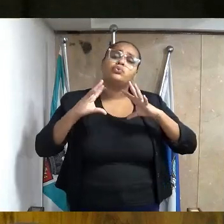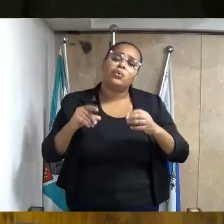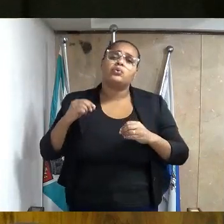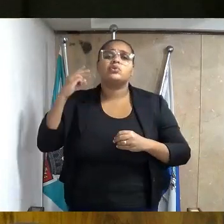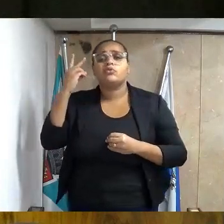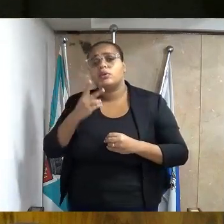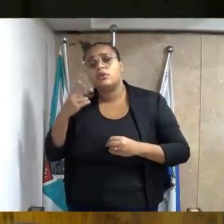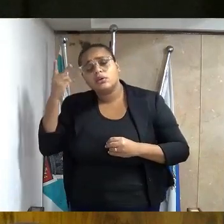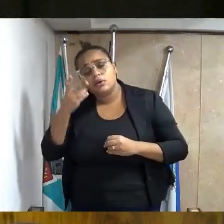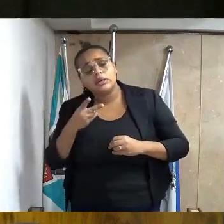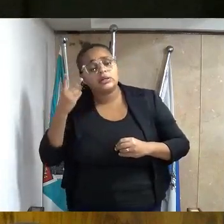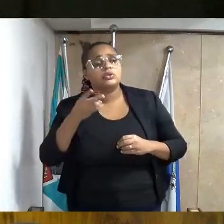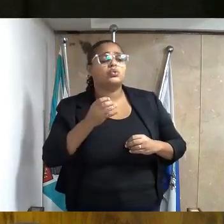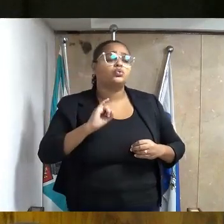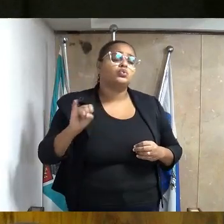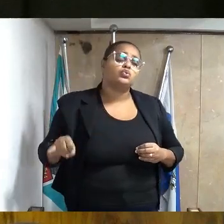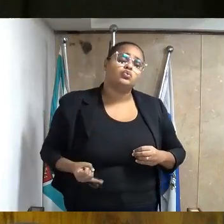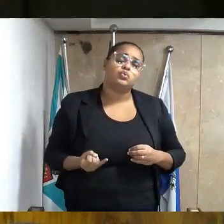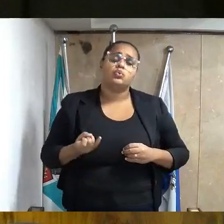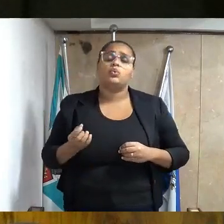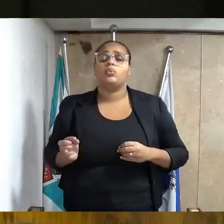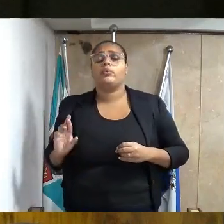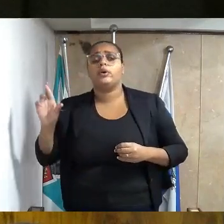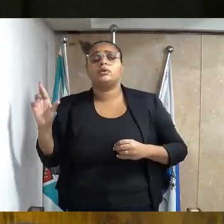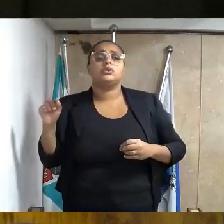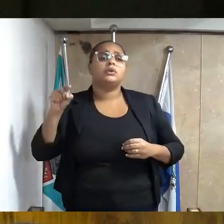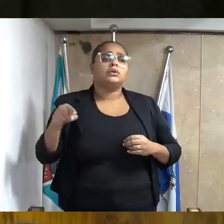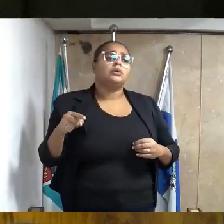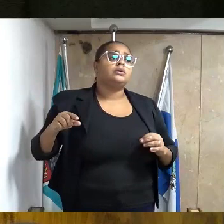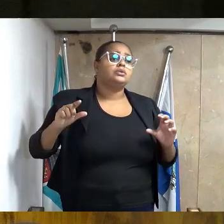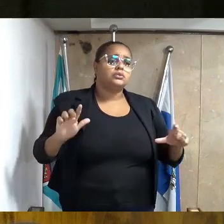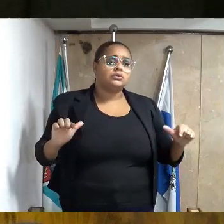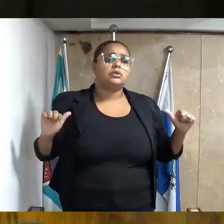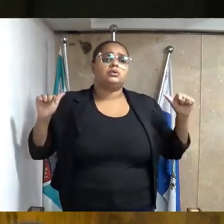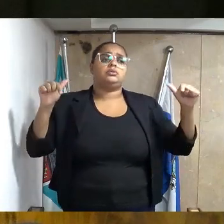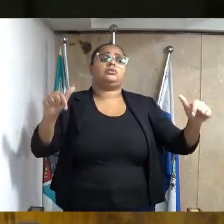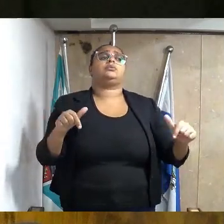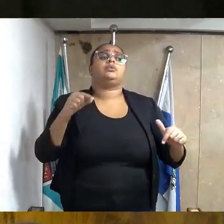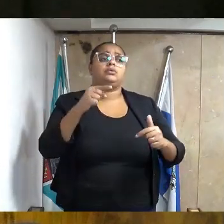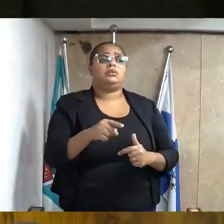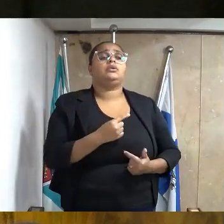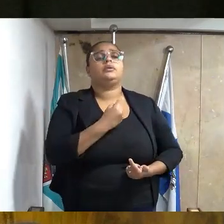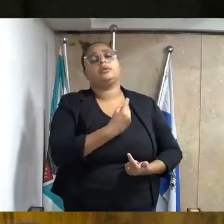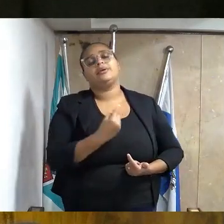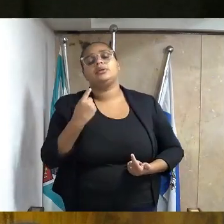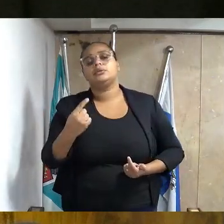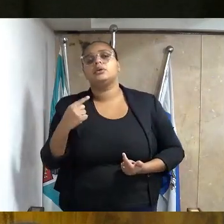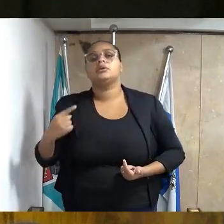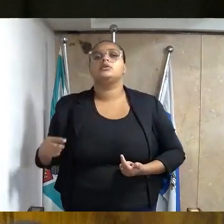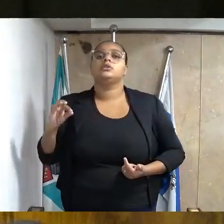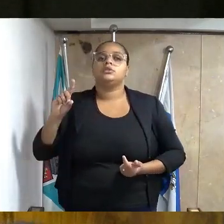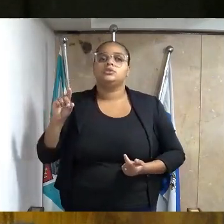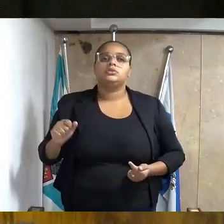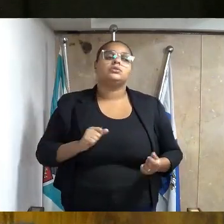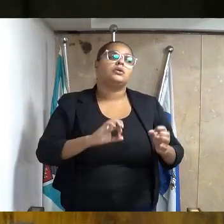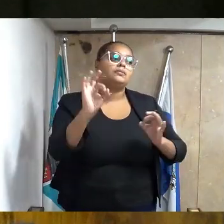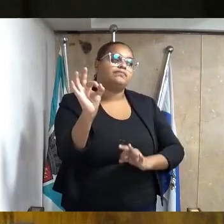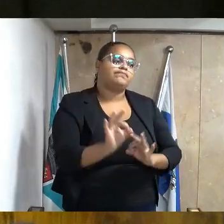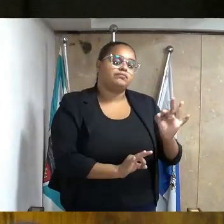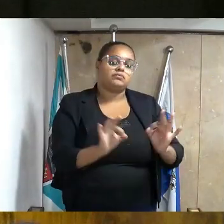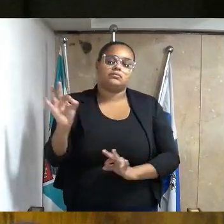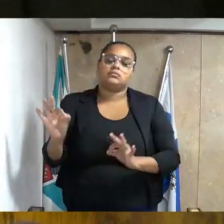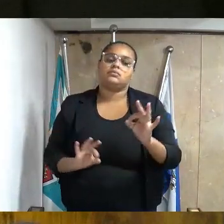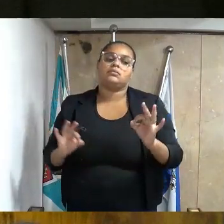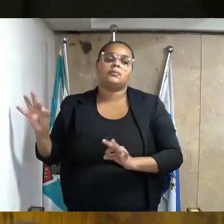Clovinho, todos os Júnior Reis, todos nós juntos, empenhados a cada dia nos organizarmos